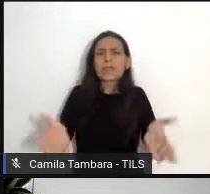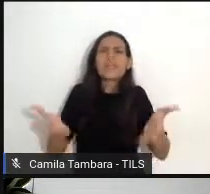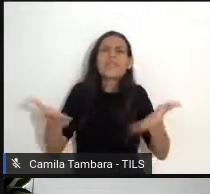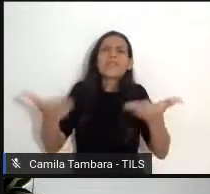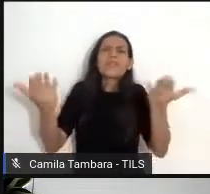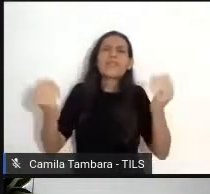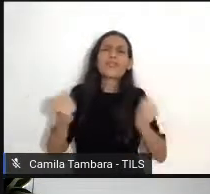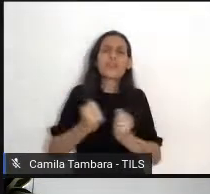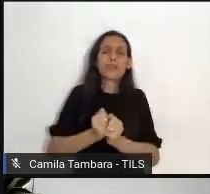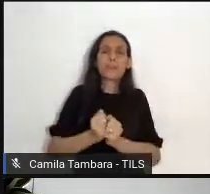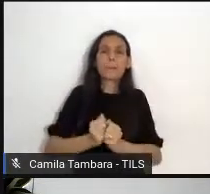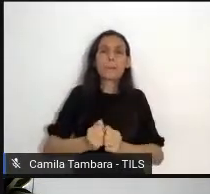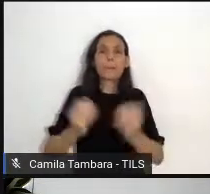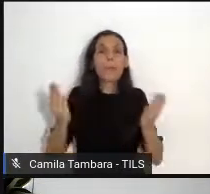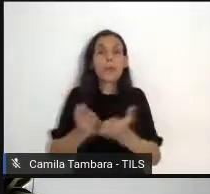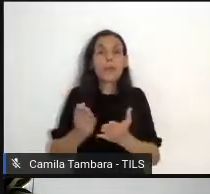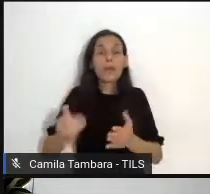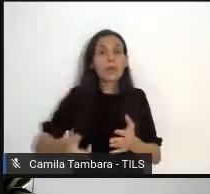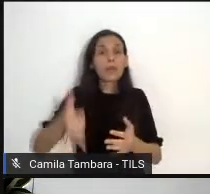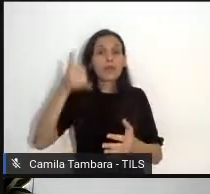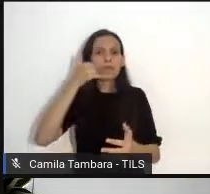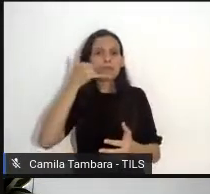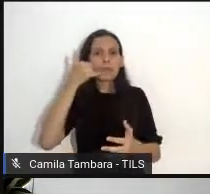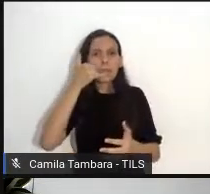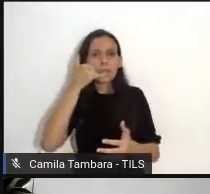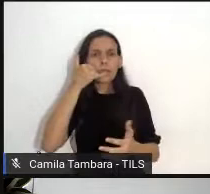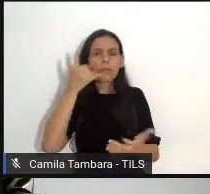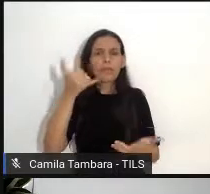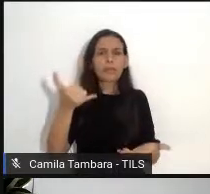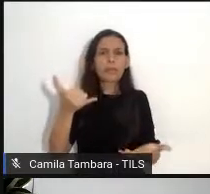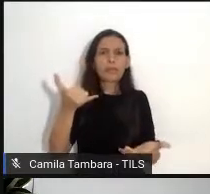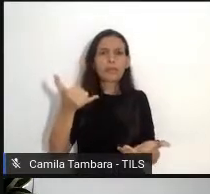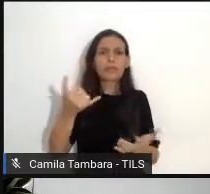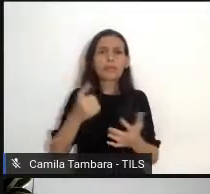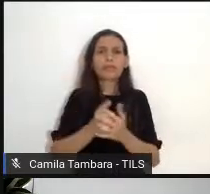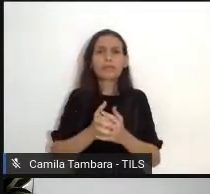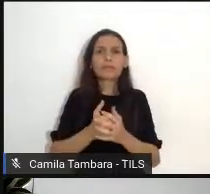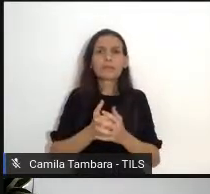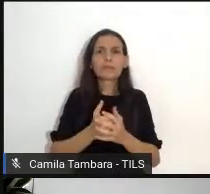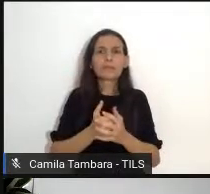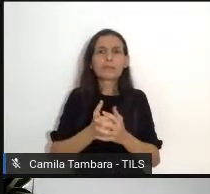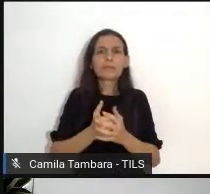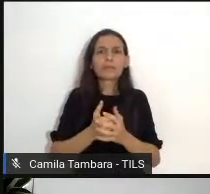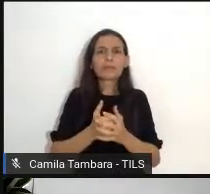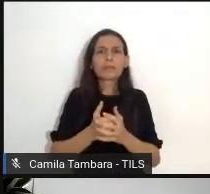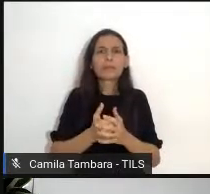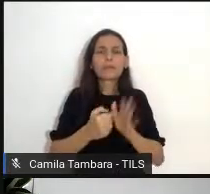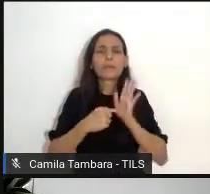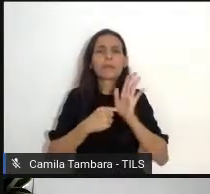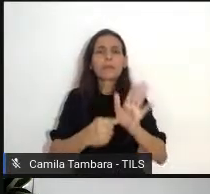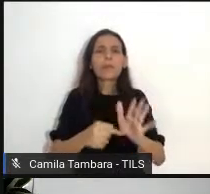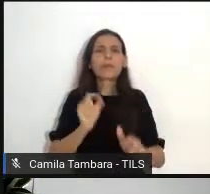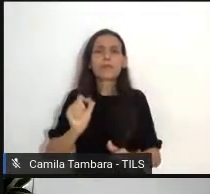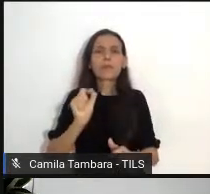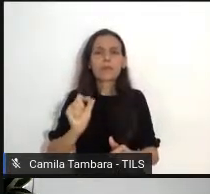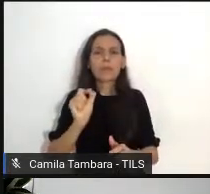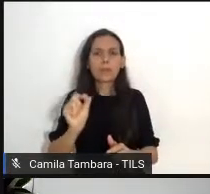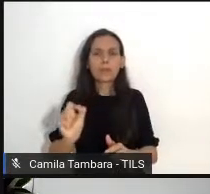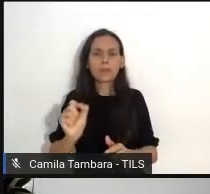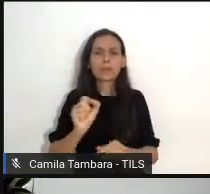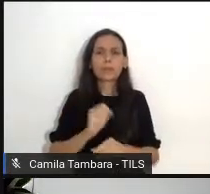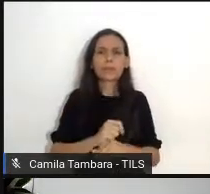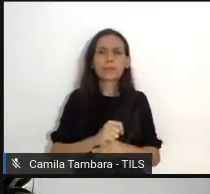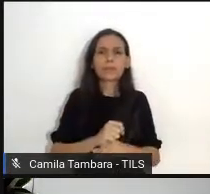o telefone, o que eu... nos dados que nós temos na nossa escola. Antes, né, eles